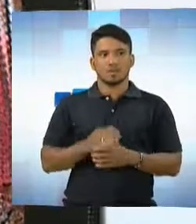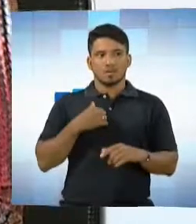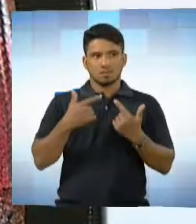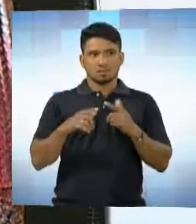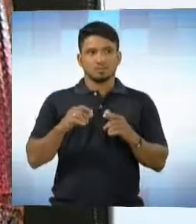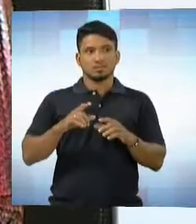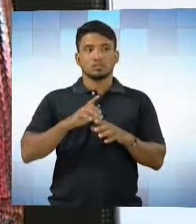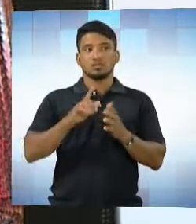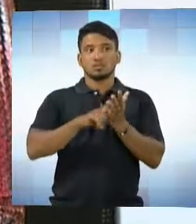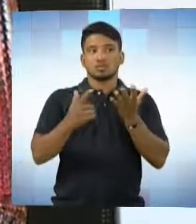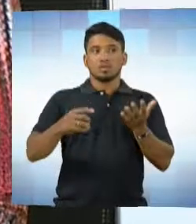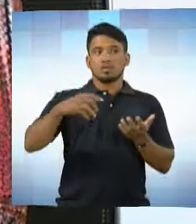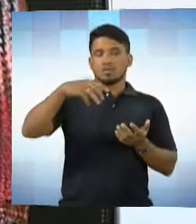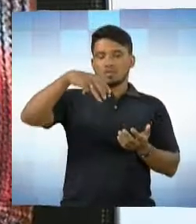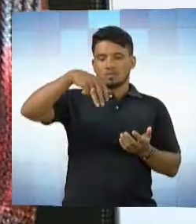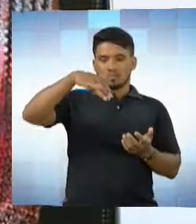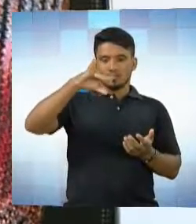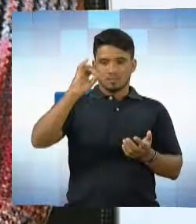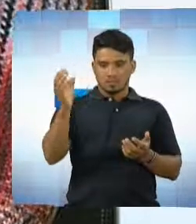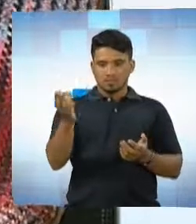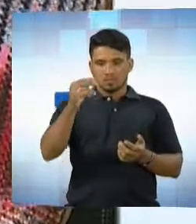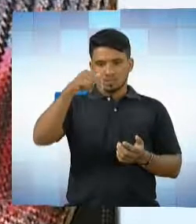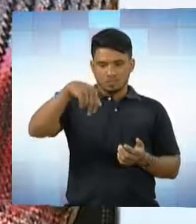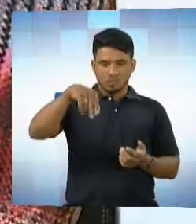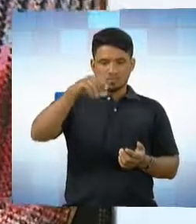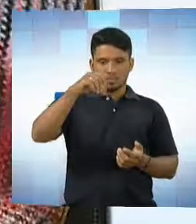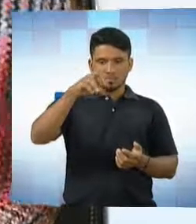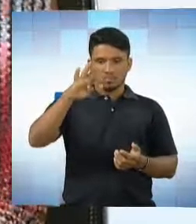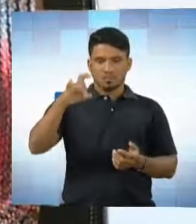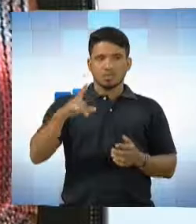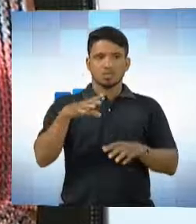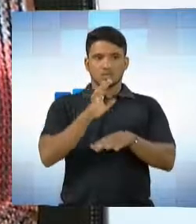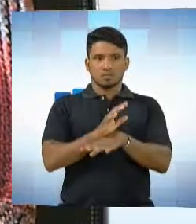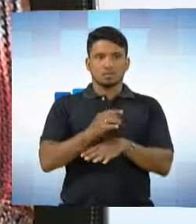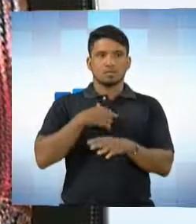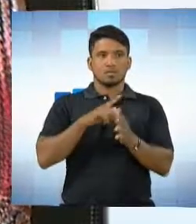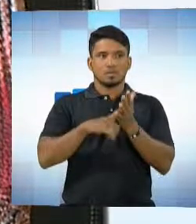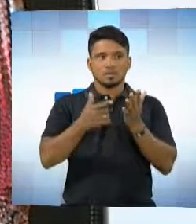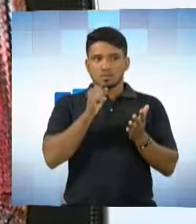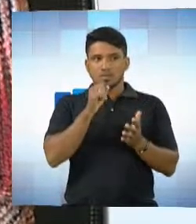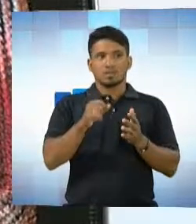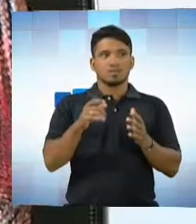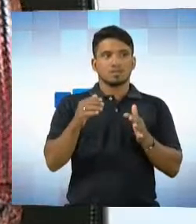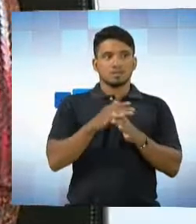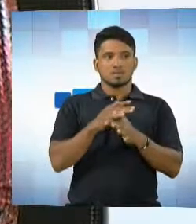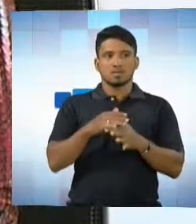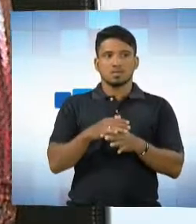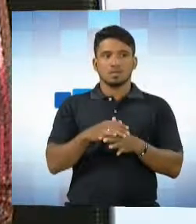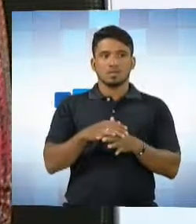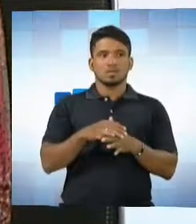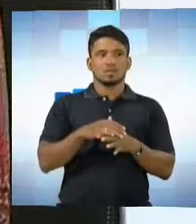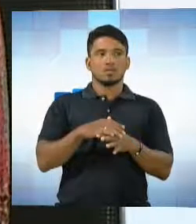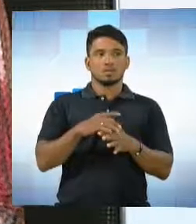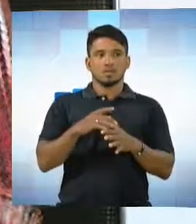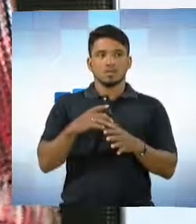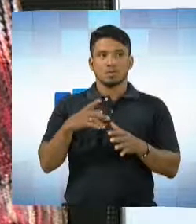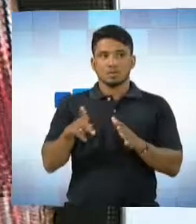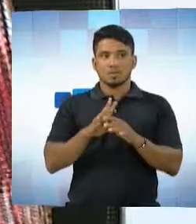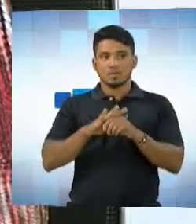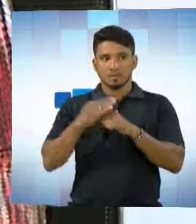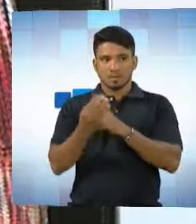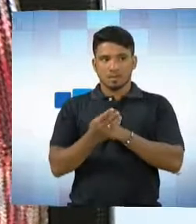trabalho no jornal Meu Norte, à tarde. É, eu sou repórter de cidades, mais precisamente sou repórter de bairros,